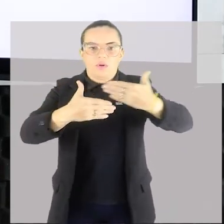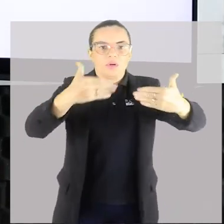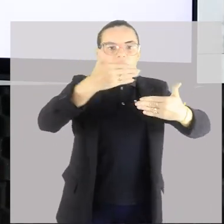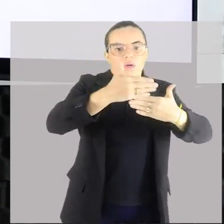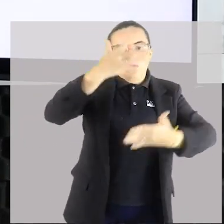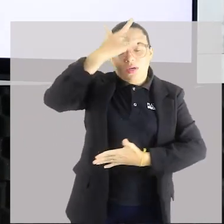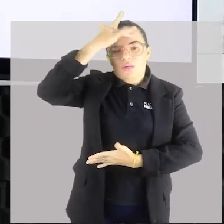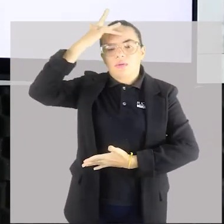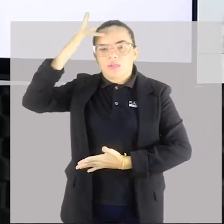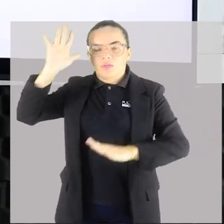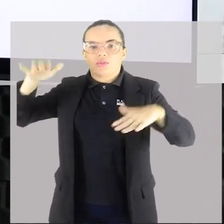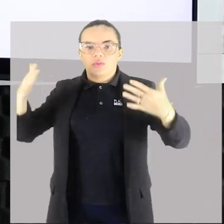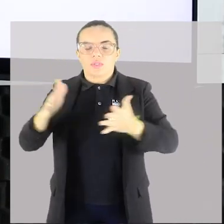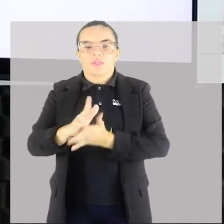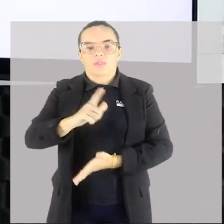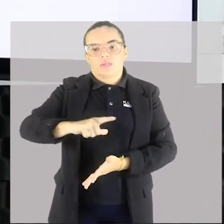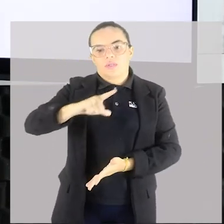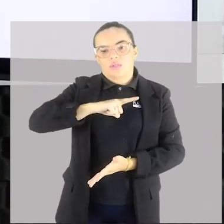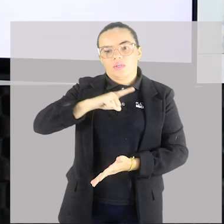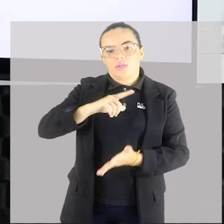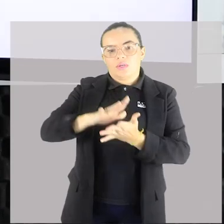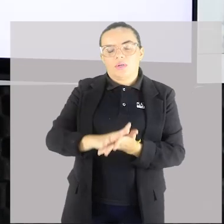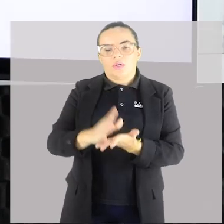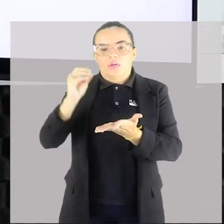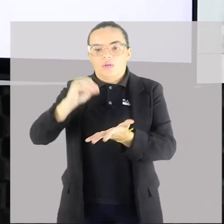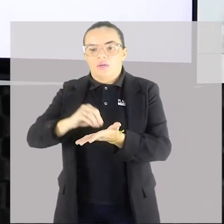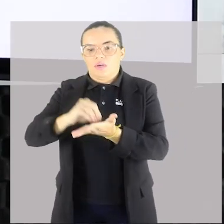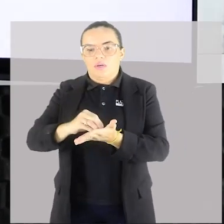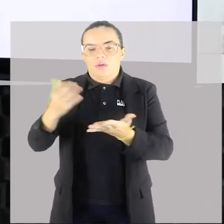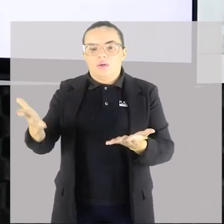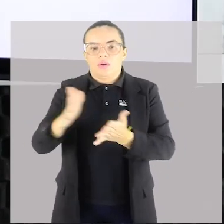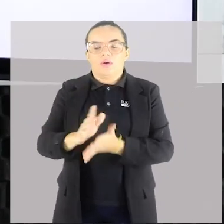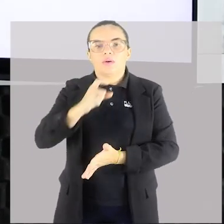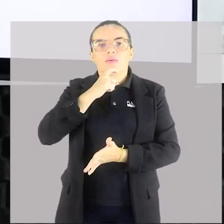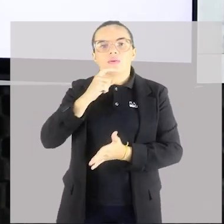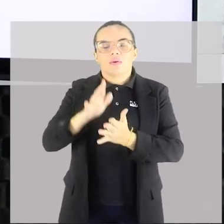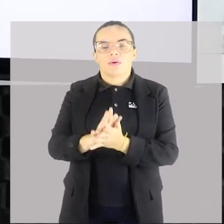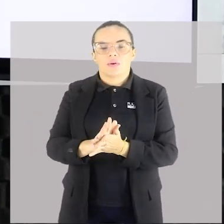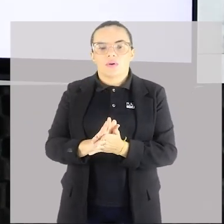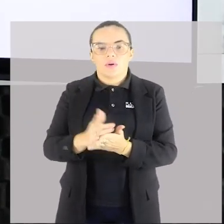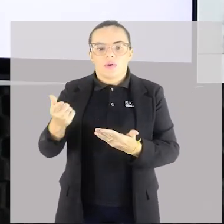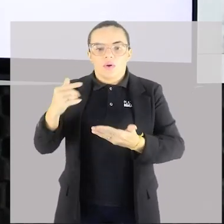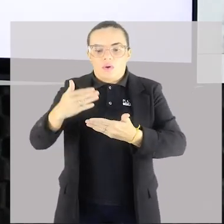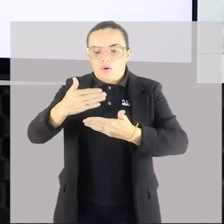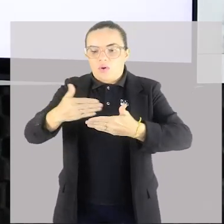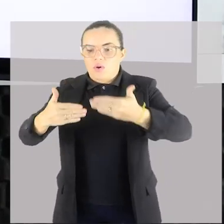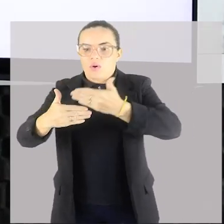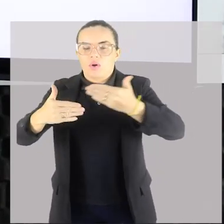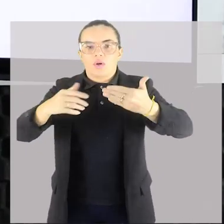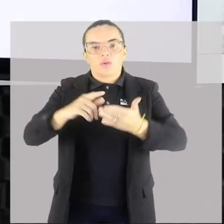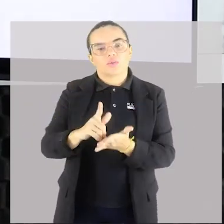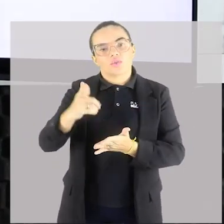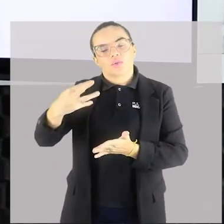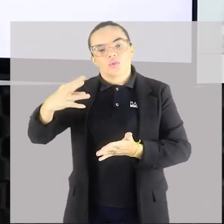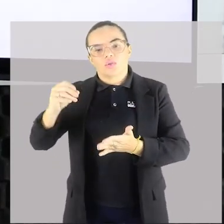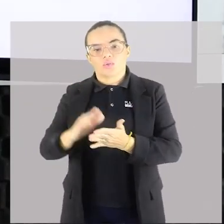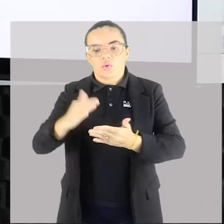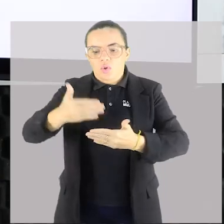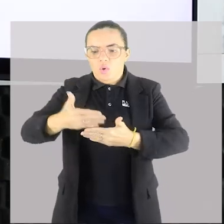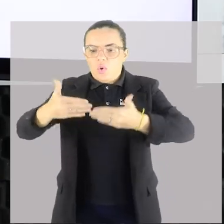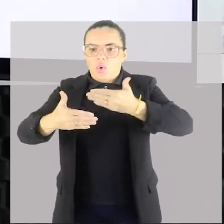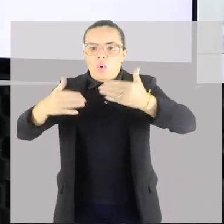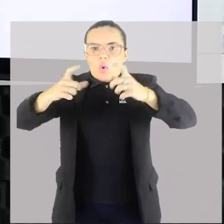que sobrasse seria a obra, né, com blocos de gelo e cada um vai montando como se fosse uma gigantesca estrutura onde